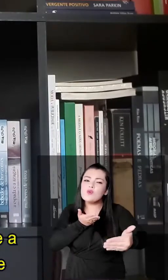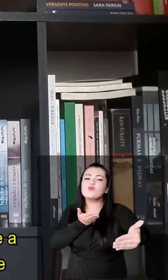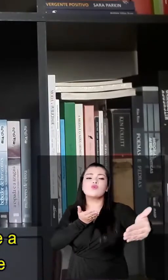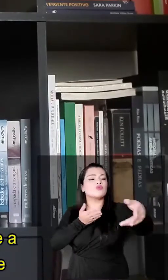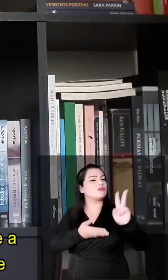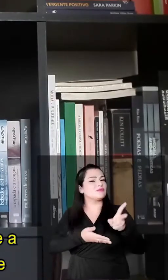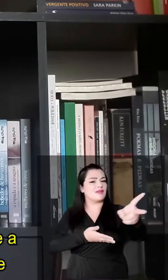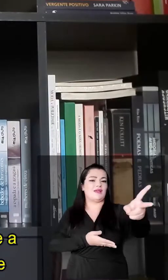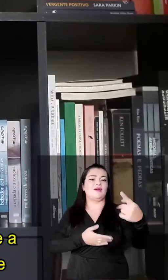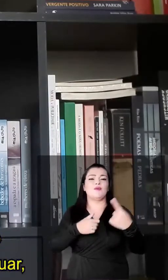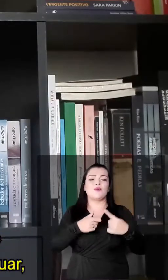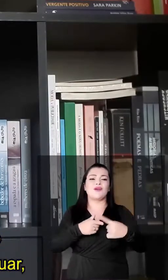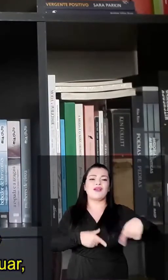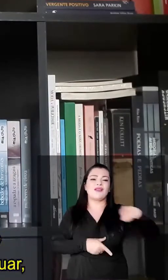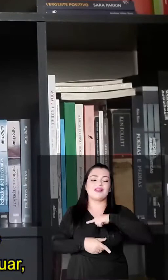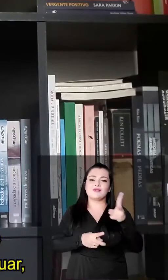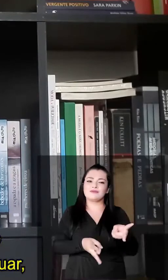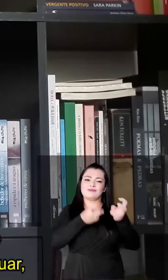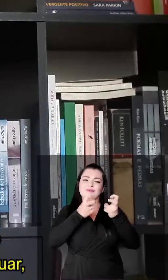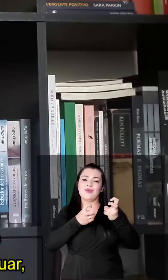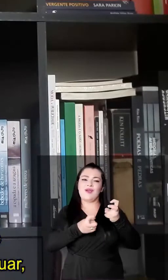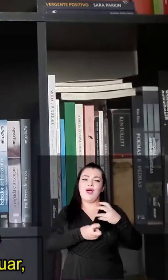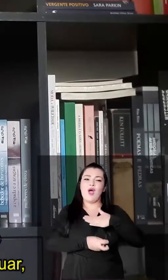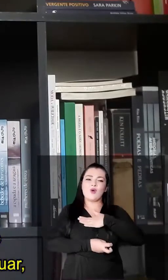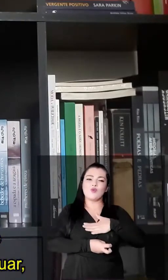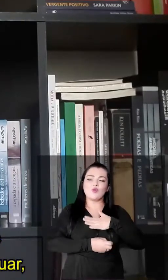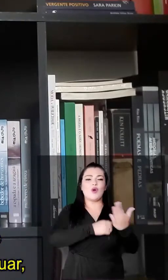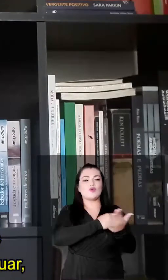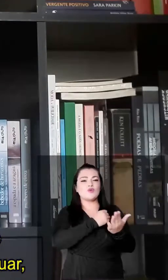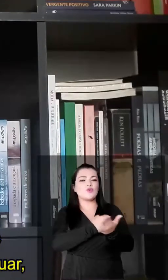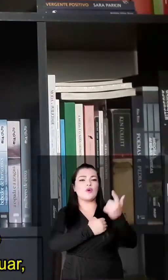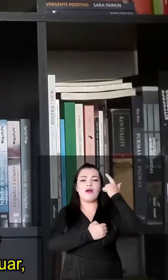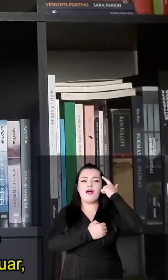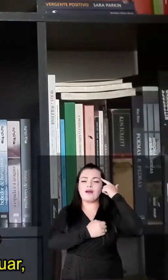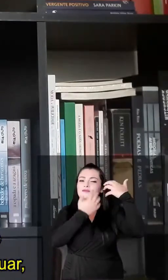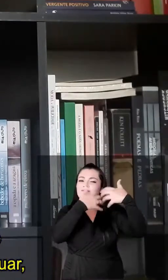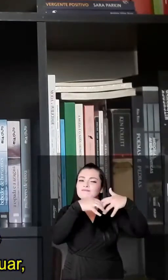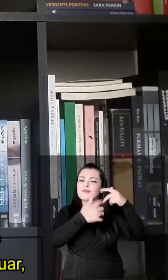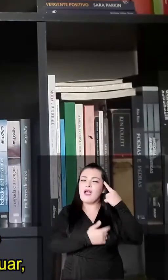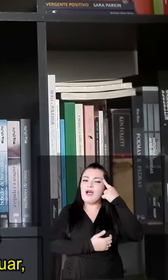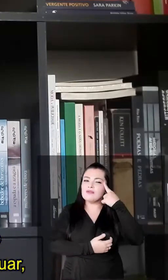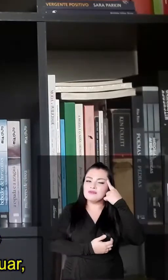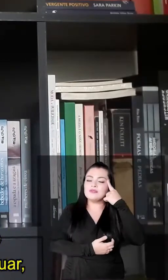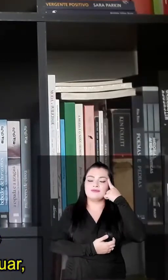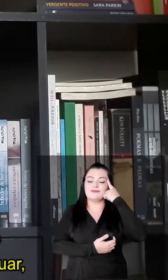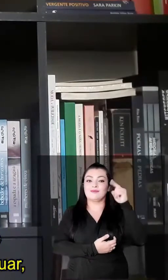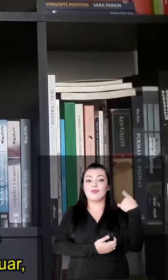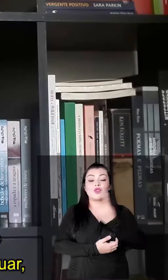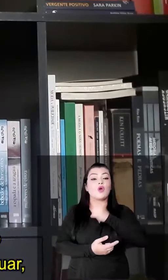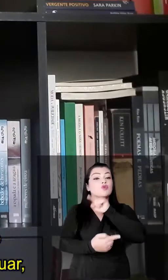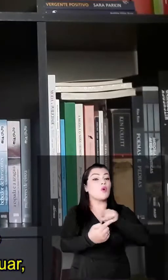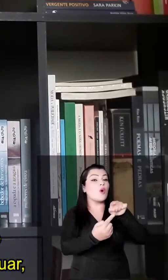que trabalhamos e que nos ajuda tanto a refletir, né, sobre aquilo que estamos vivenciando, a